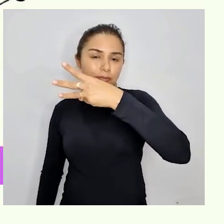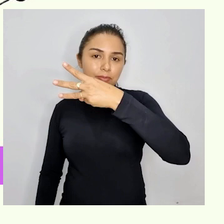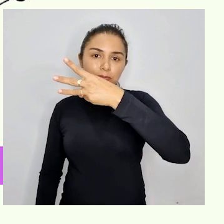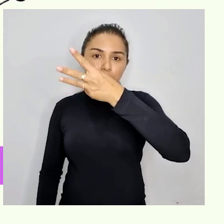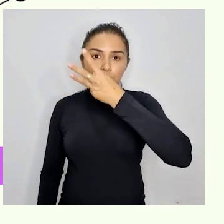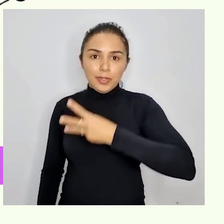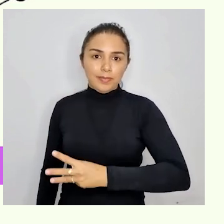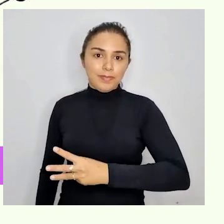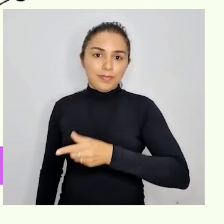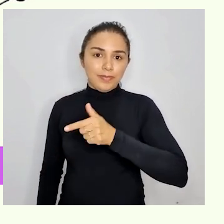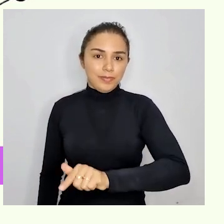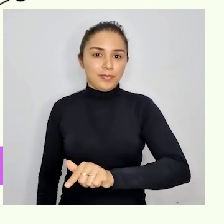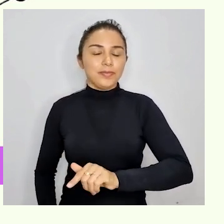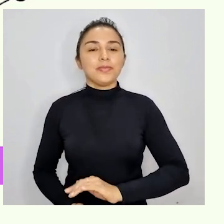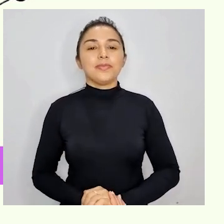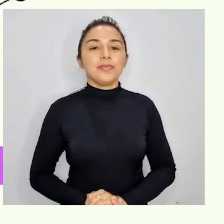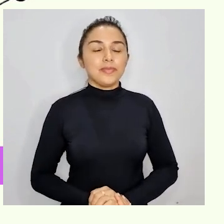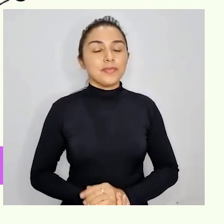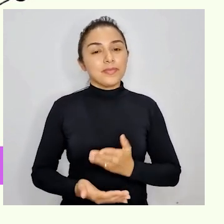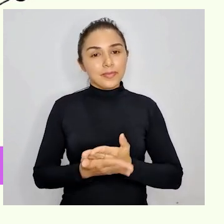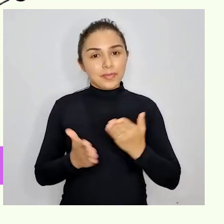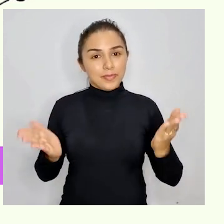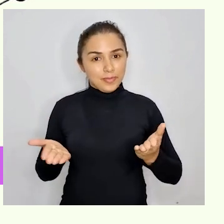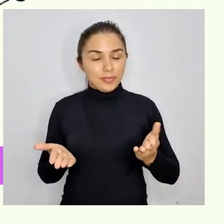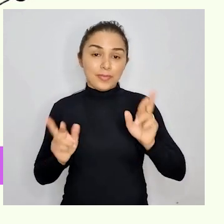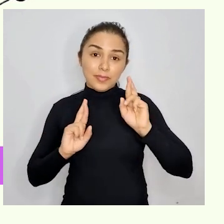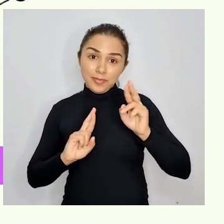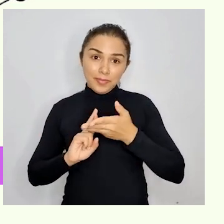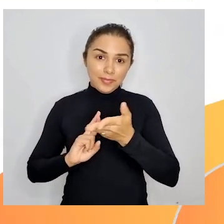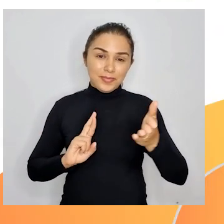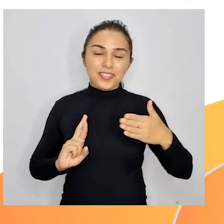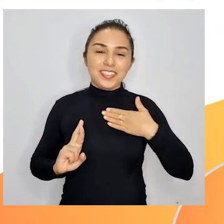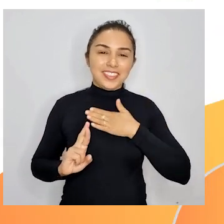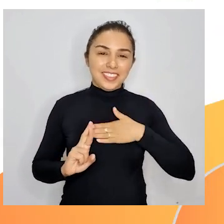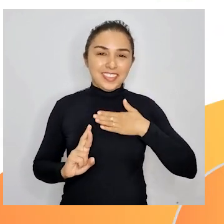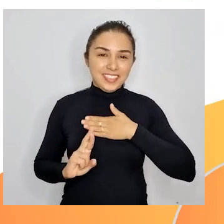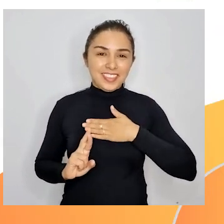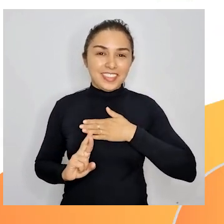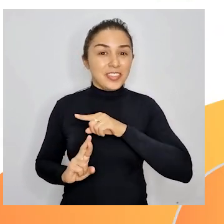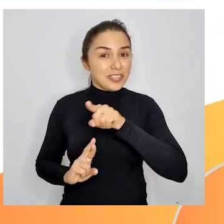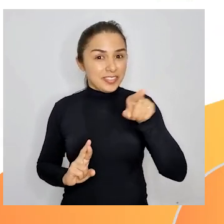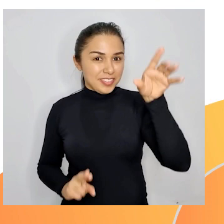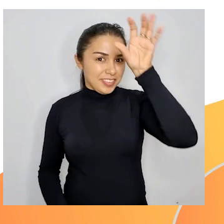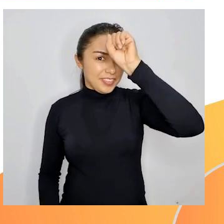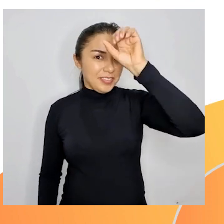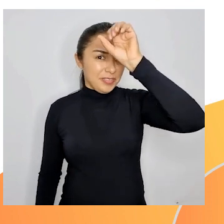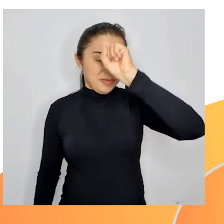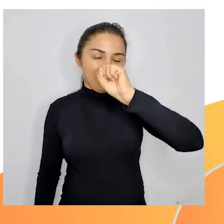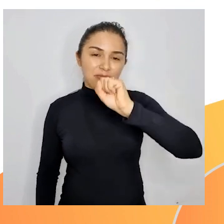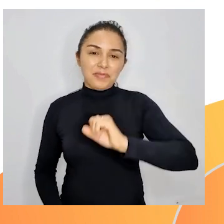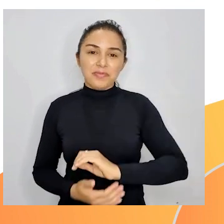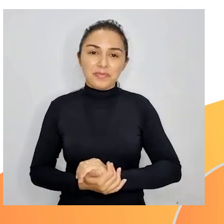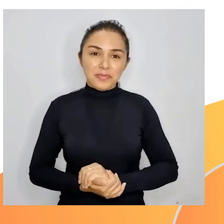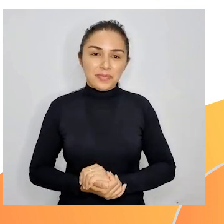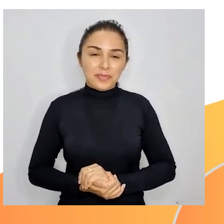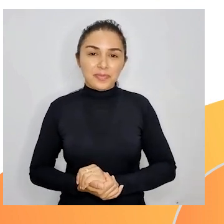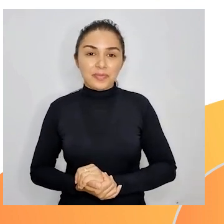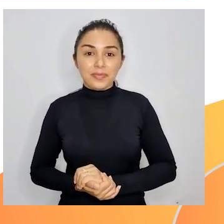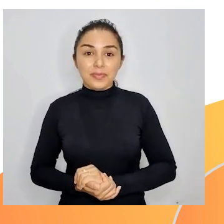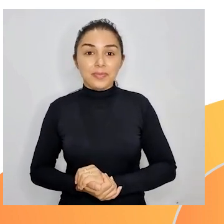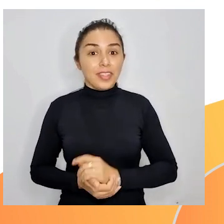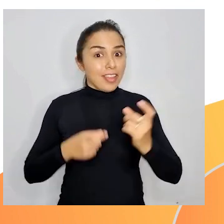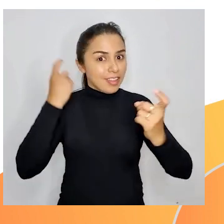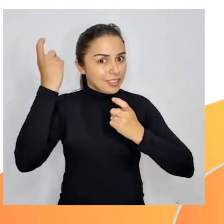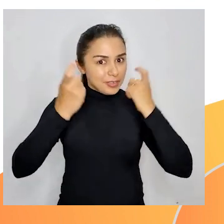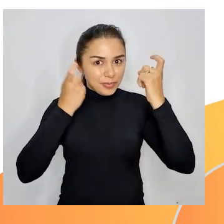Então, essa foi a nossa aula de hoje. Eu espero que vocês tenham gostado, que vocês tenham aprendido bastante. E não se preocupem,